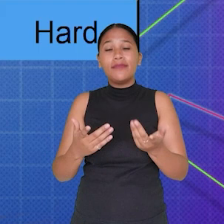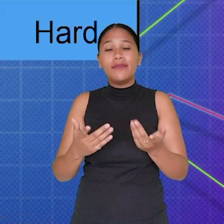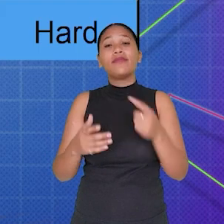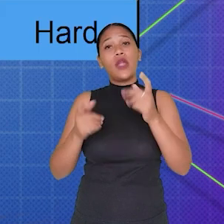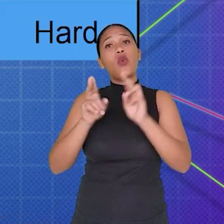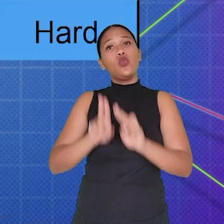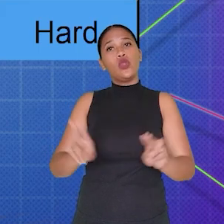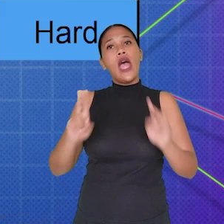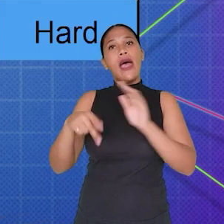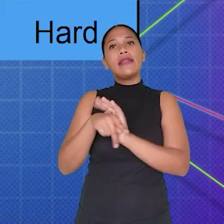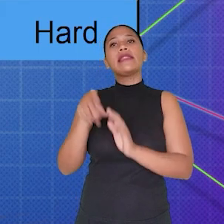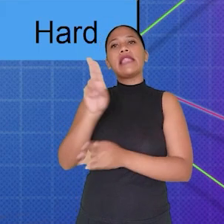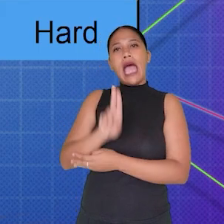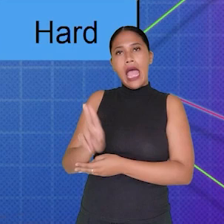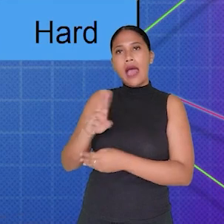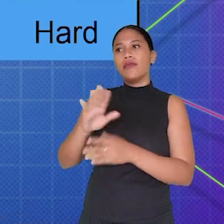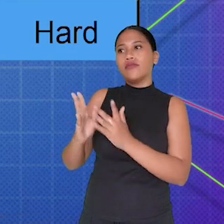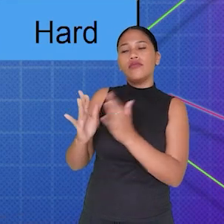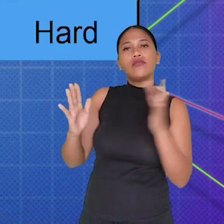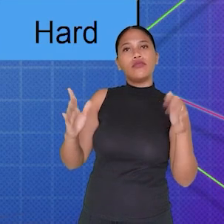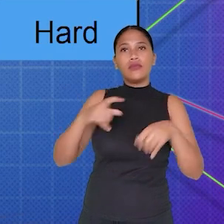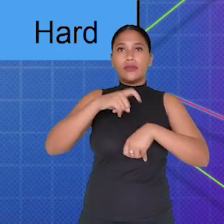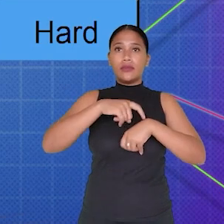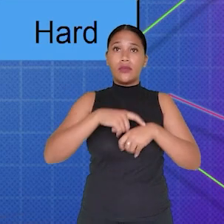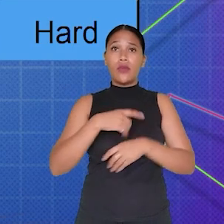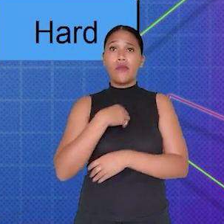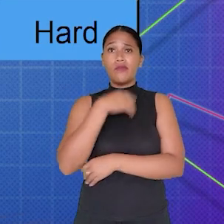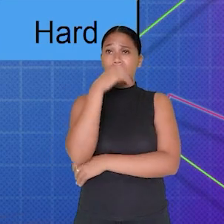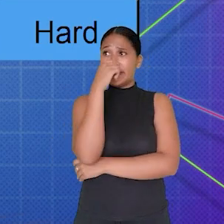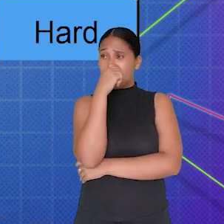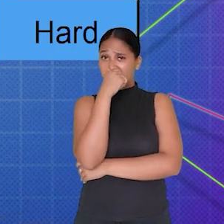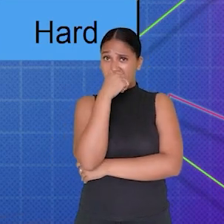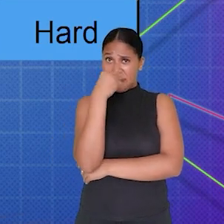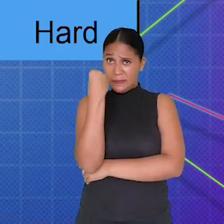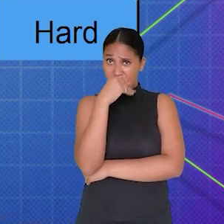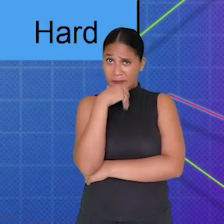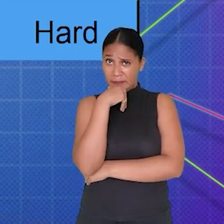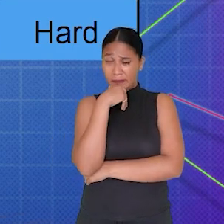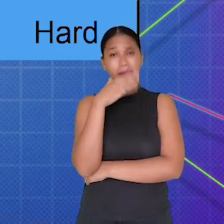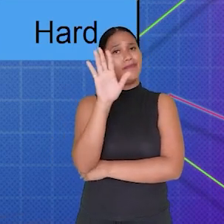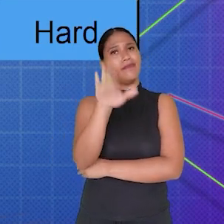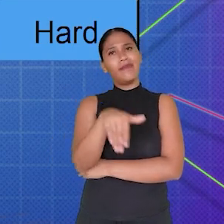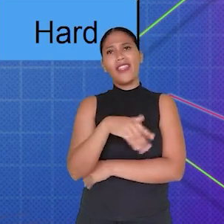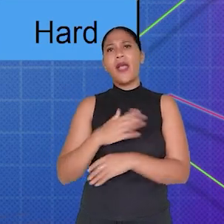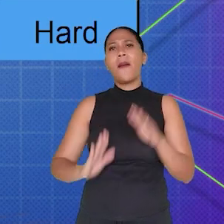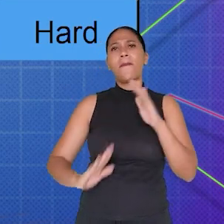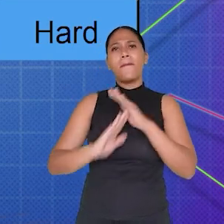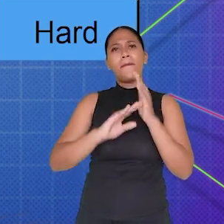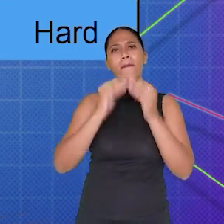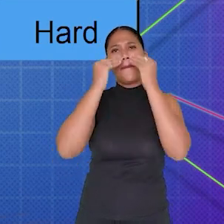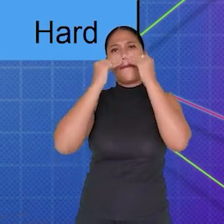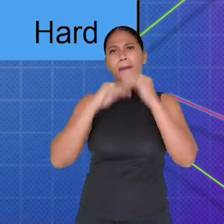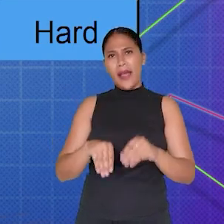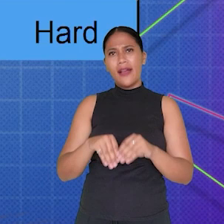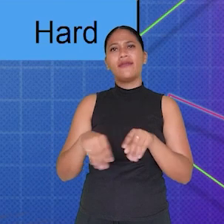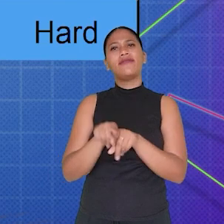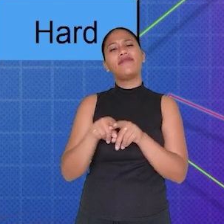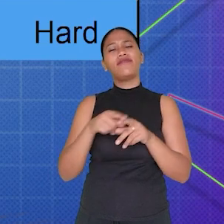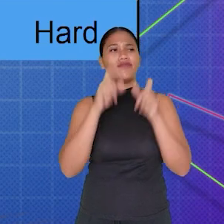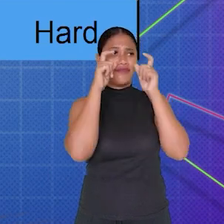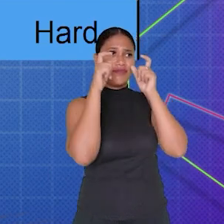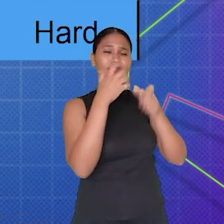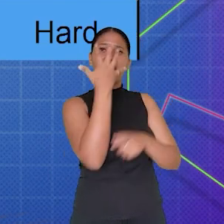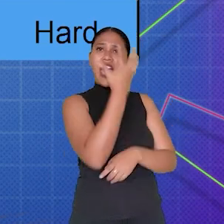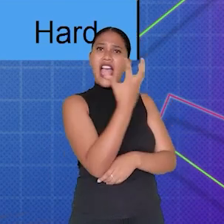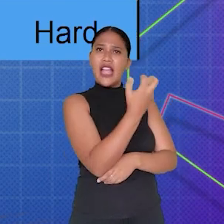Hard. Ela pode ser usada para aumentar a longevidade do jogo, já que o jogo que é muito fácil pode ser concluído rapidamente e, portanto,